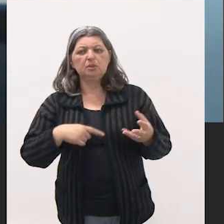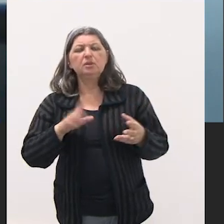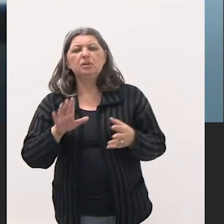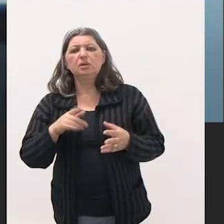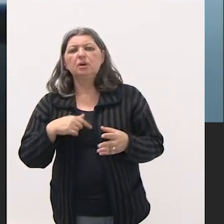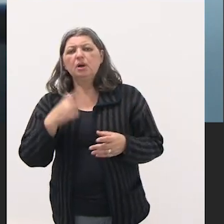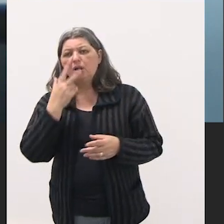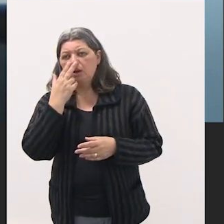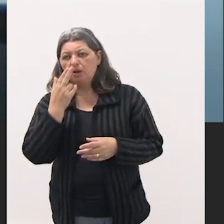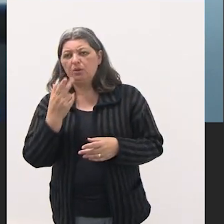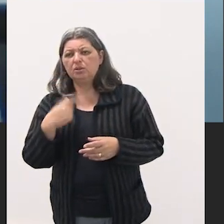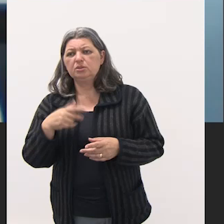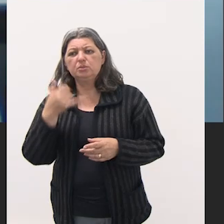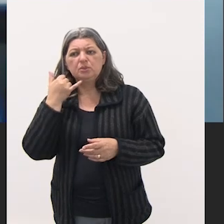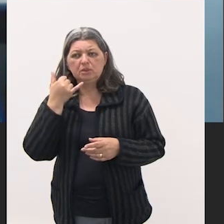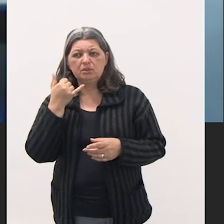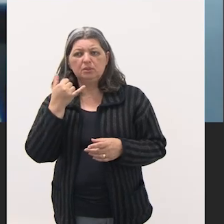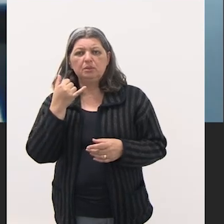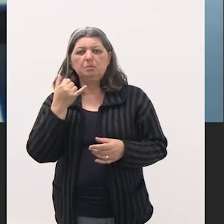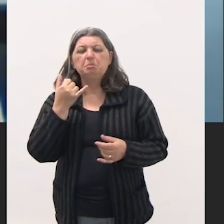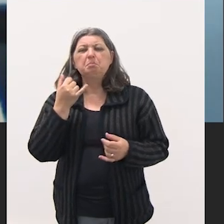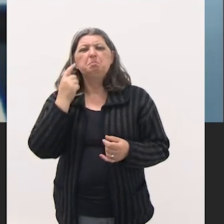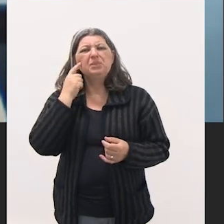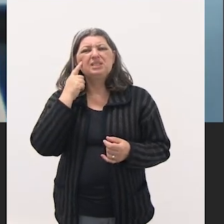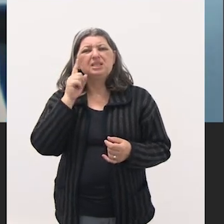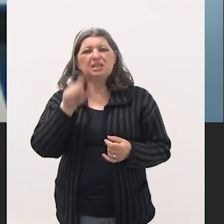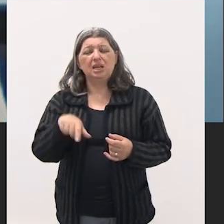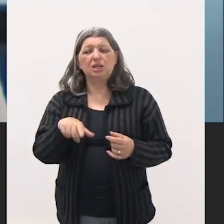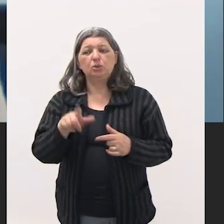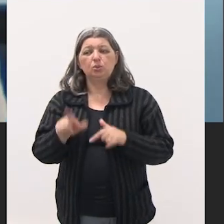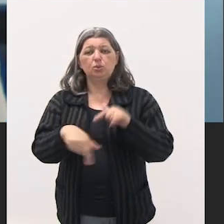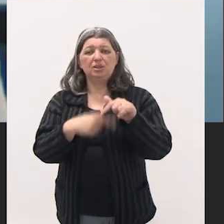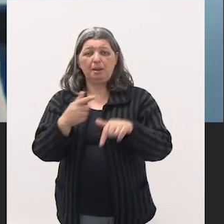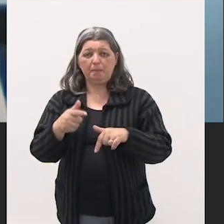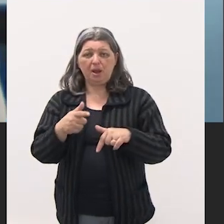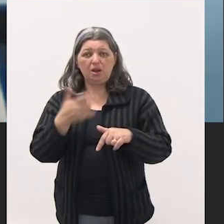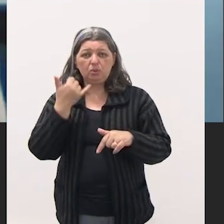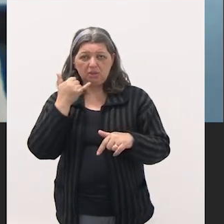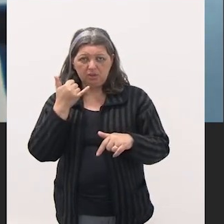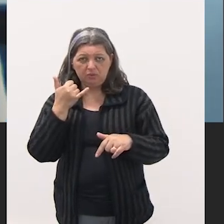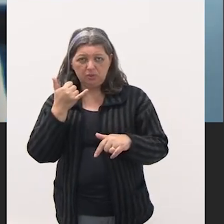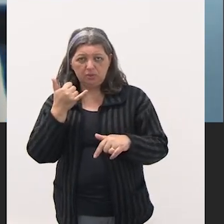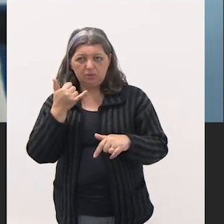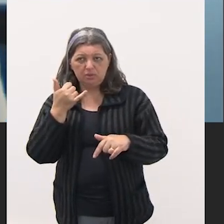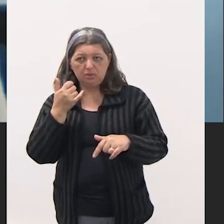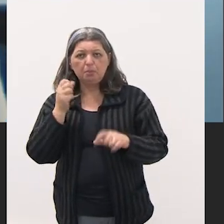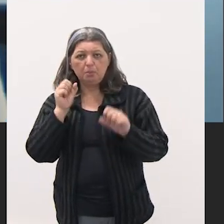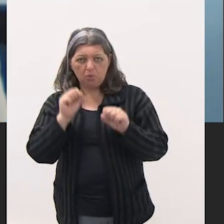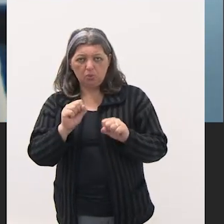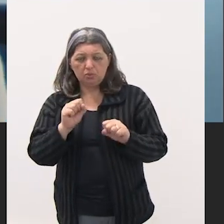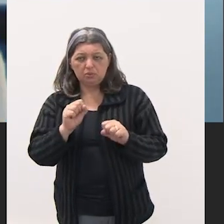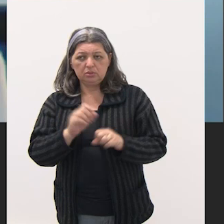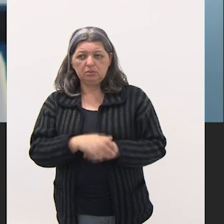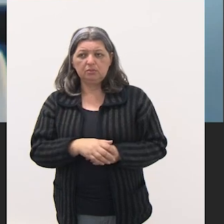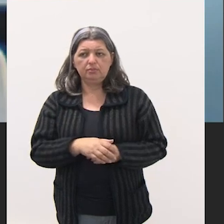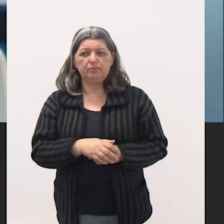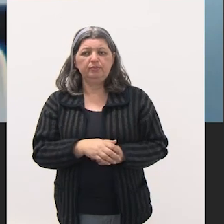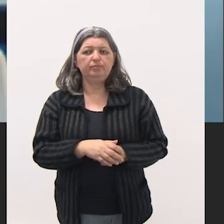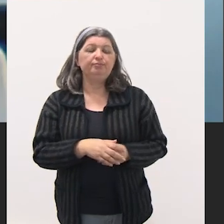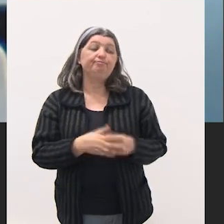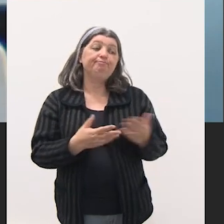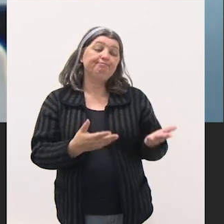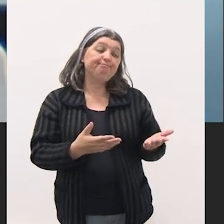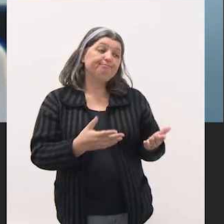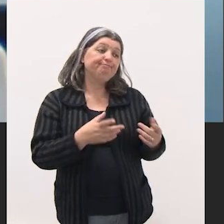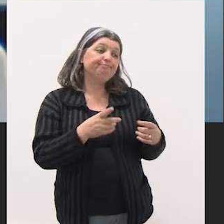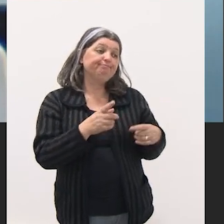que esse fosse o telefone do trabalho dela. A senhora poderia me dar, então, o telefone do trabalho dela? Ela falou,